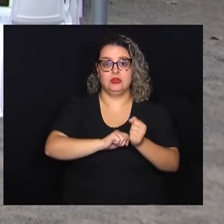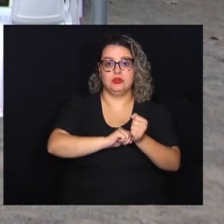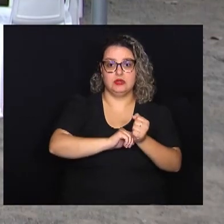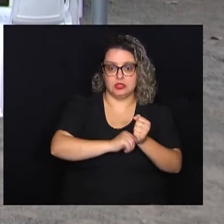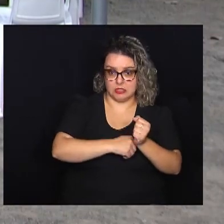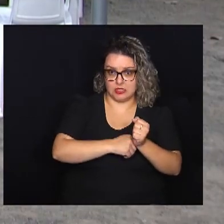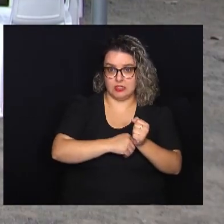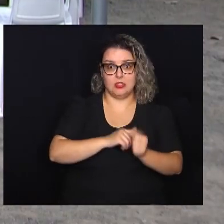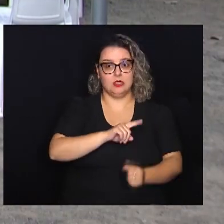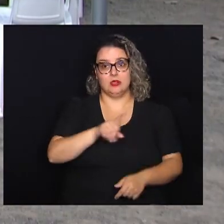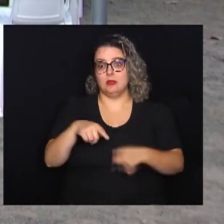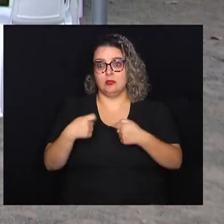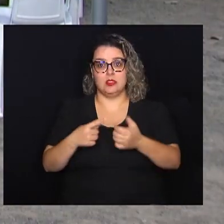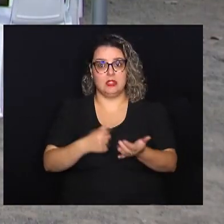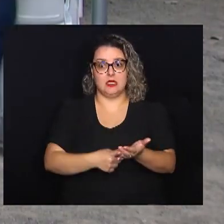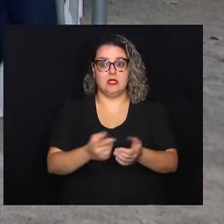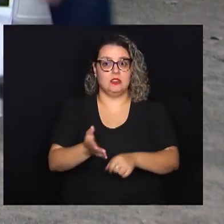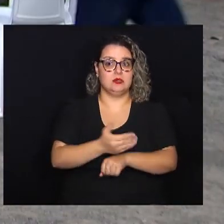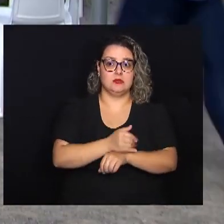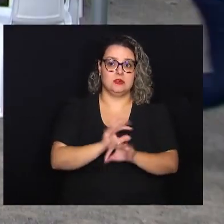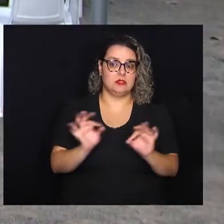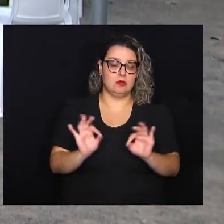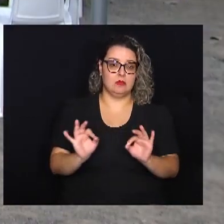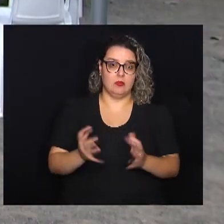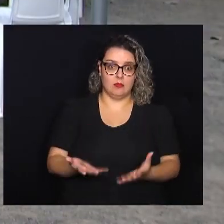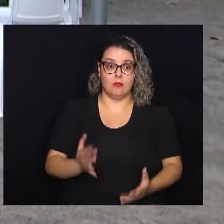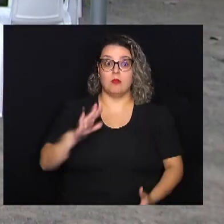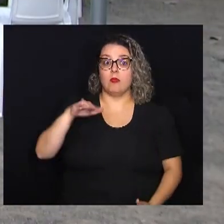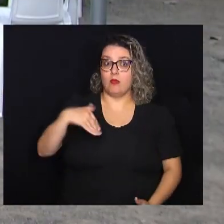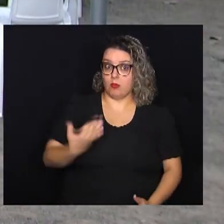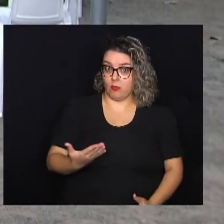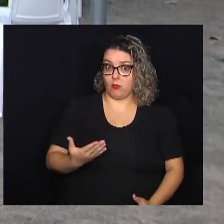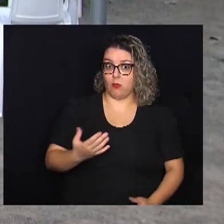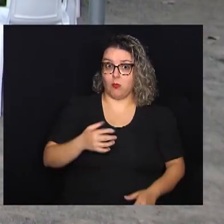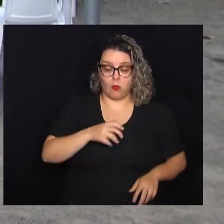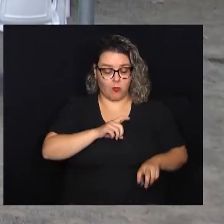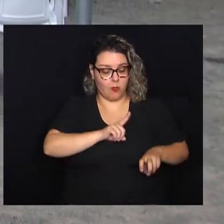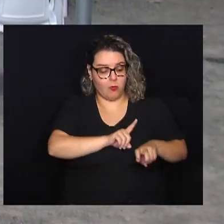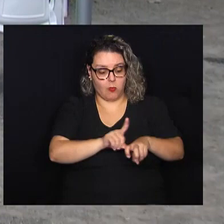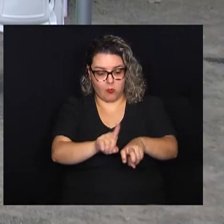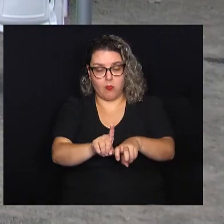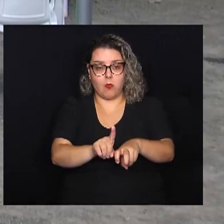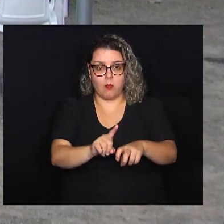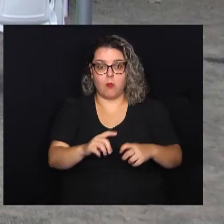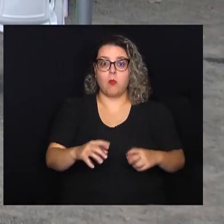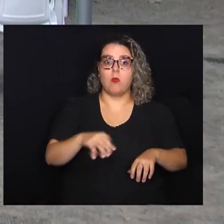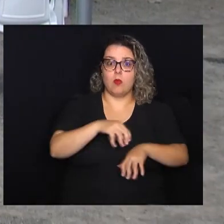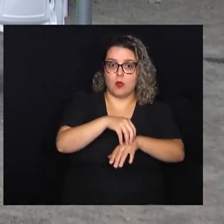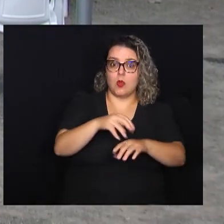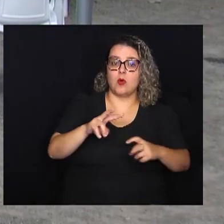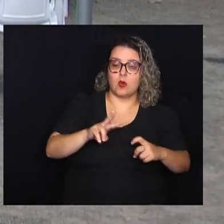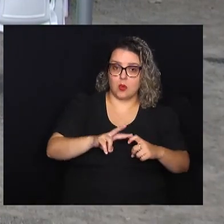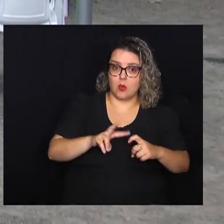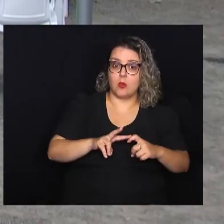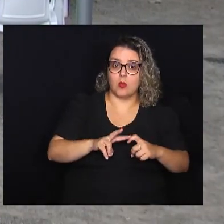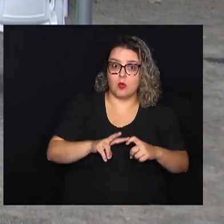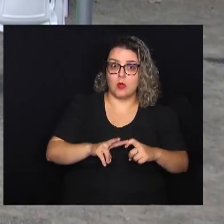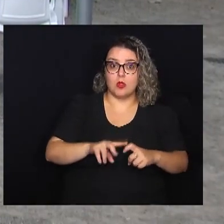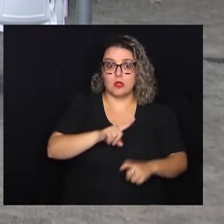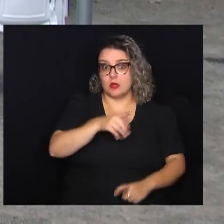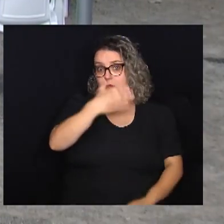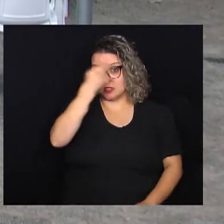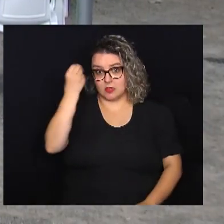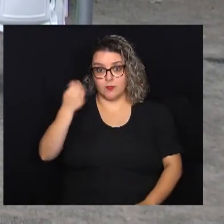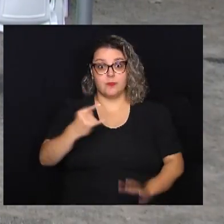necessário agendamento prévio Quando você trouxer o seu pet para o consultório móvel não esqueça do seu documento